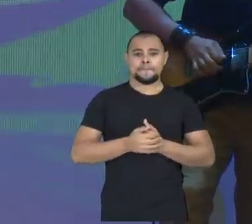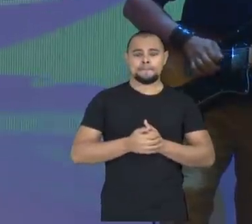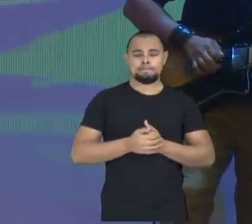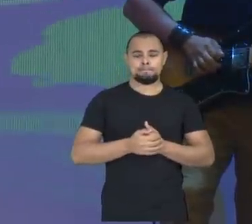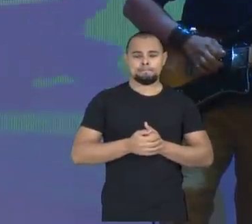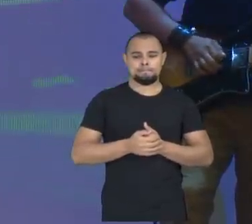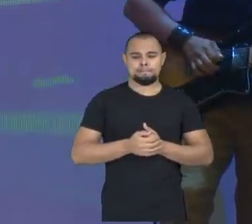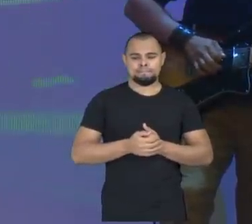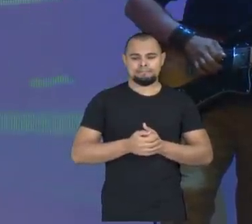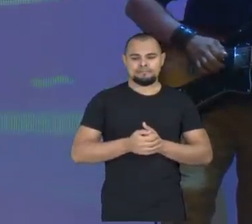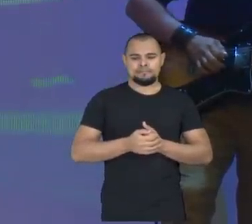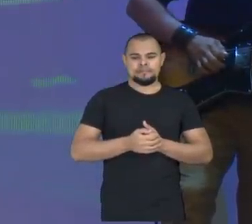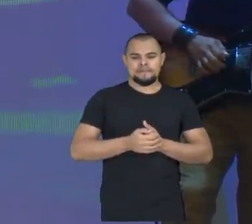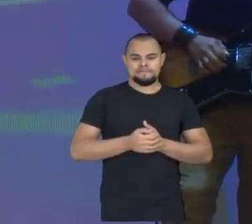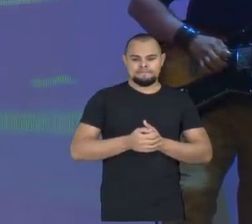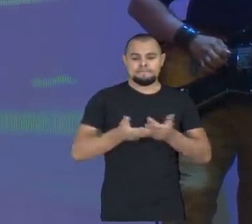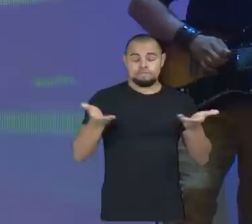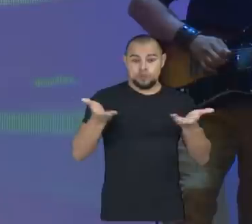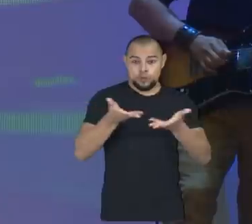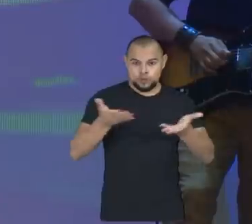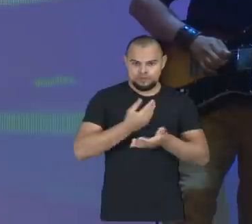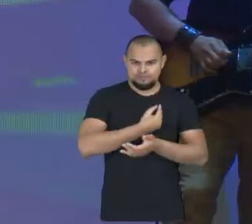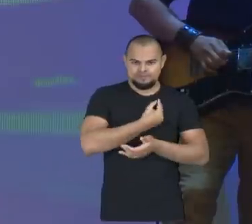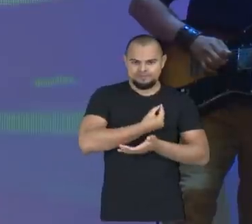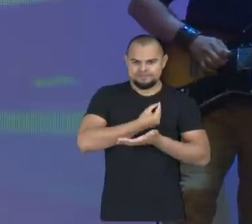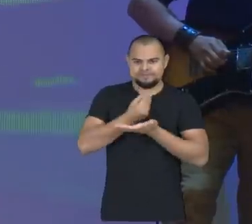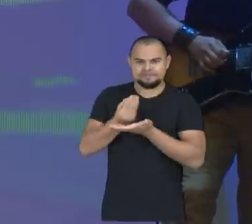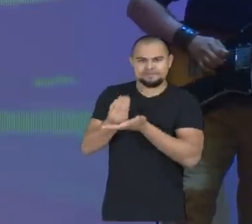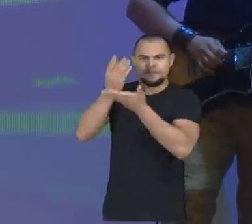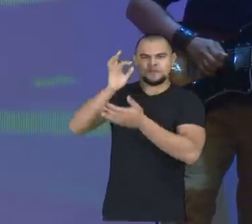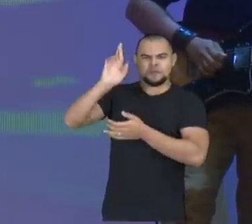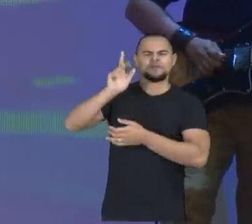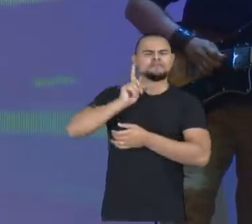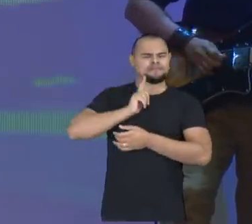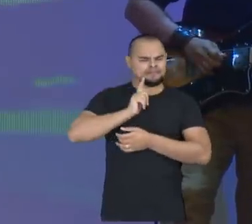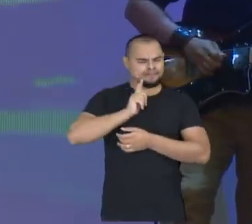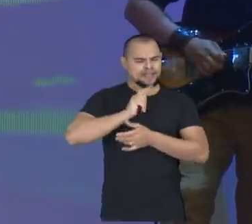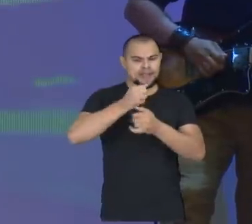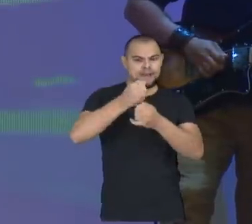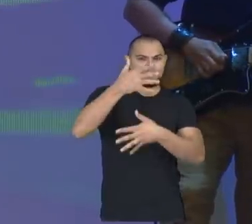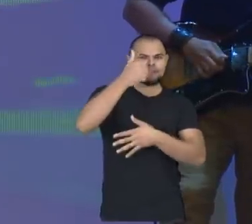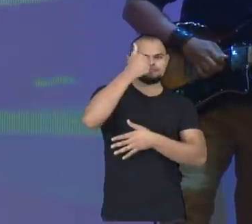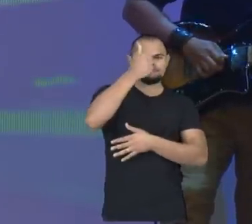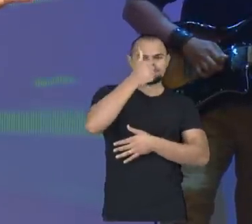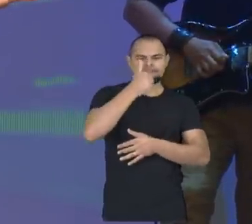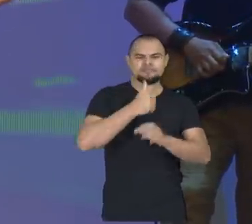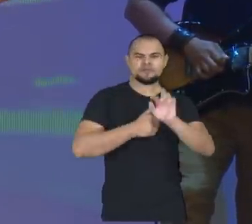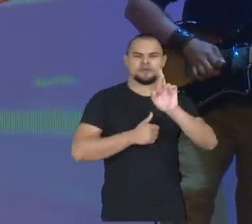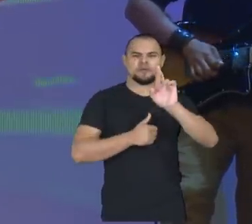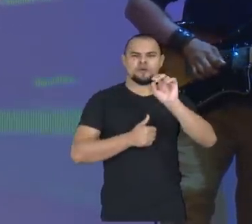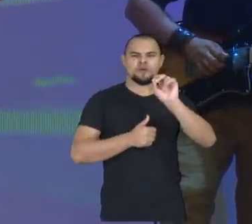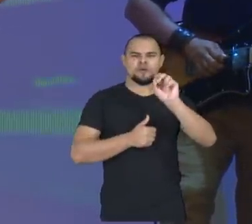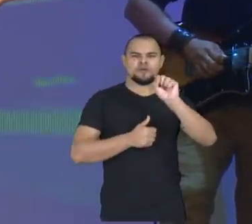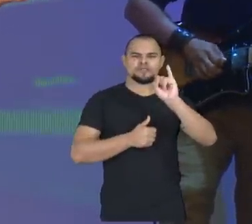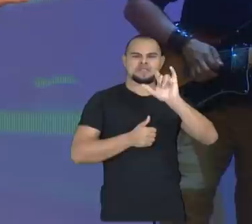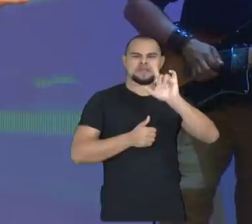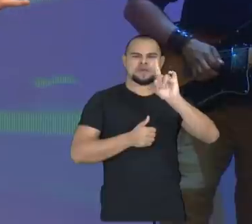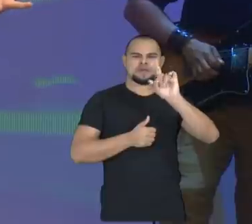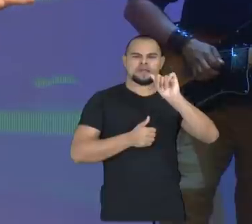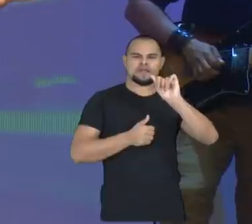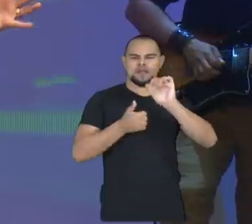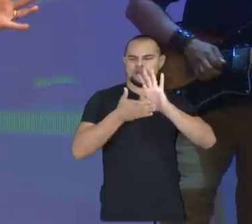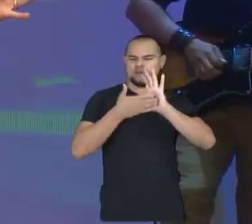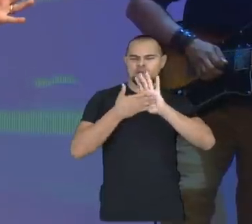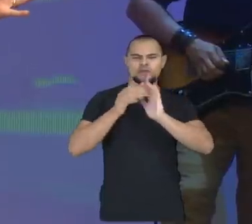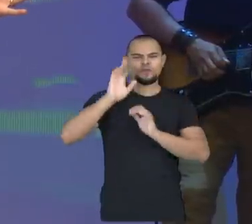Se hoje você está entregando a sua vida ao Senhor, eu estou vendo aqui, ó, tem gente aqui, gente. A Rosilda Leal, vamos louvar ao Senhor pela vida